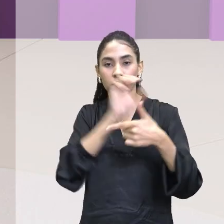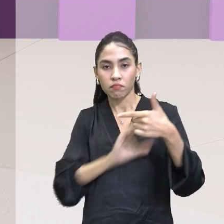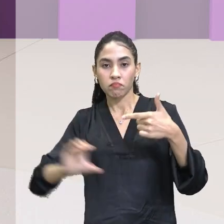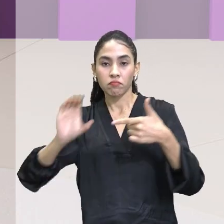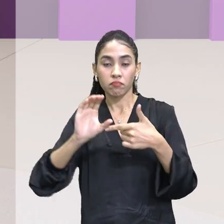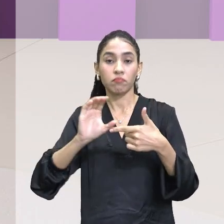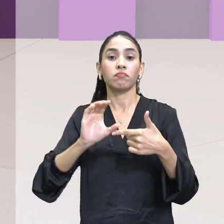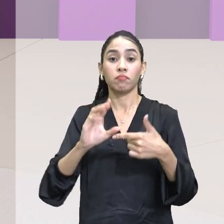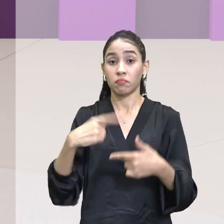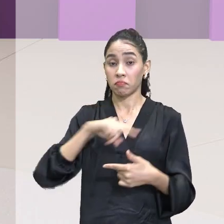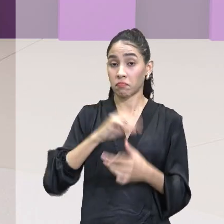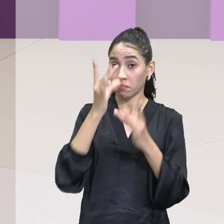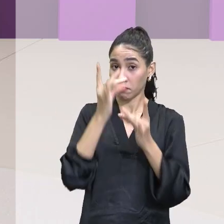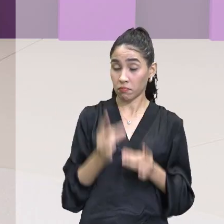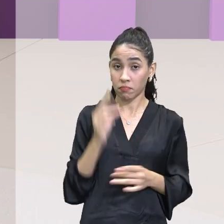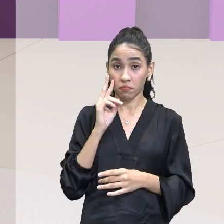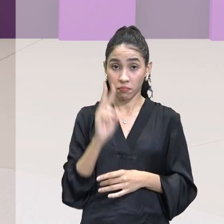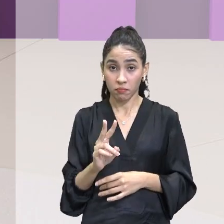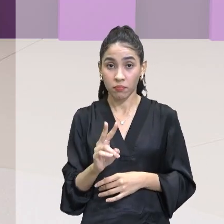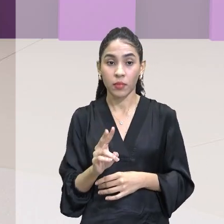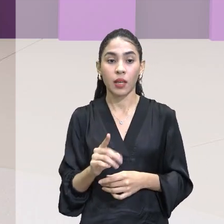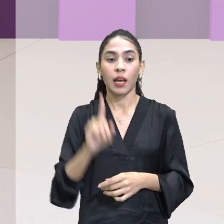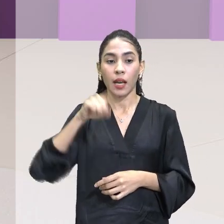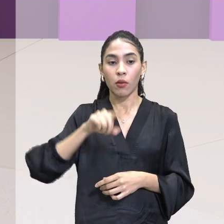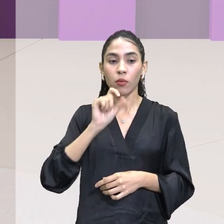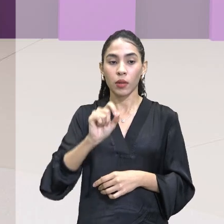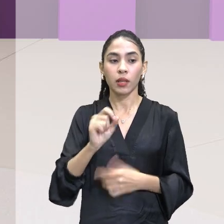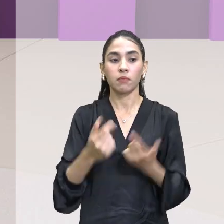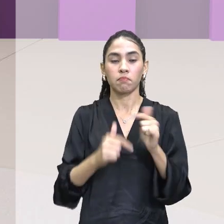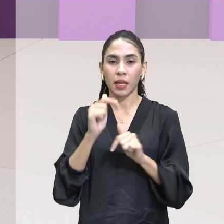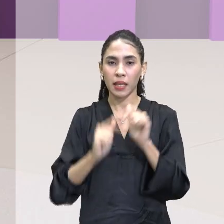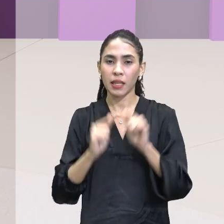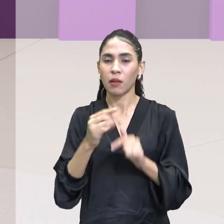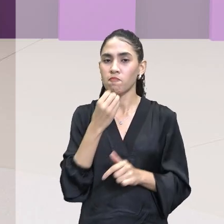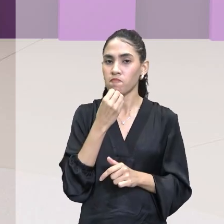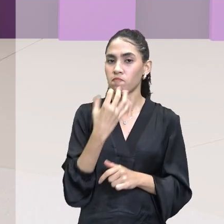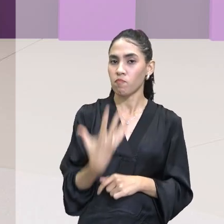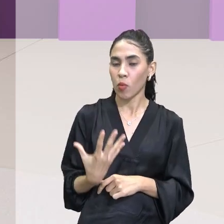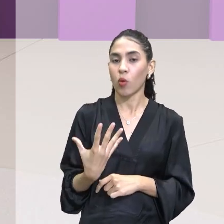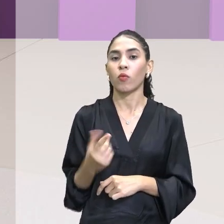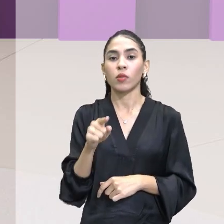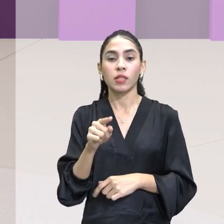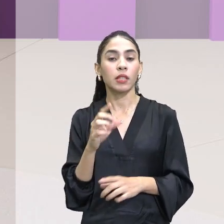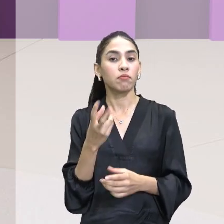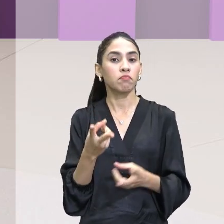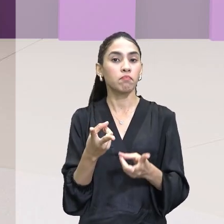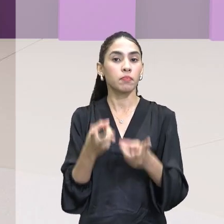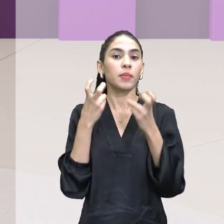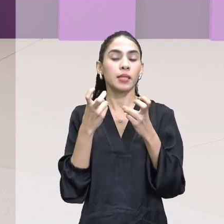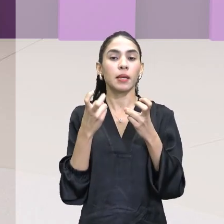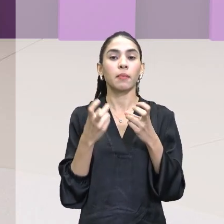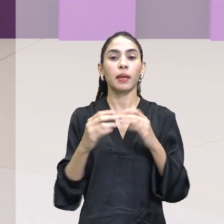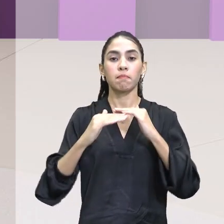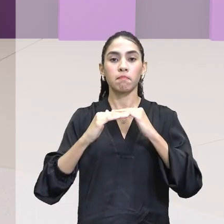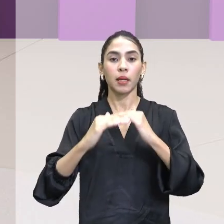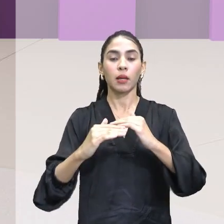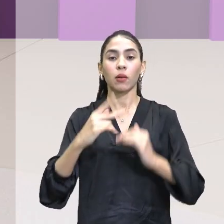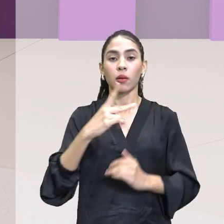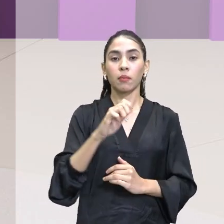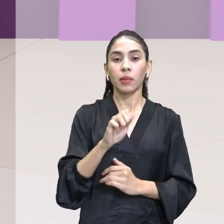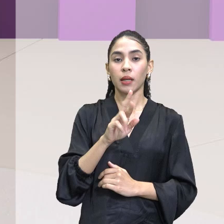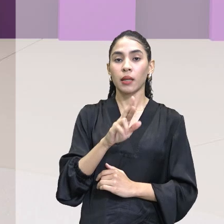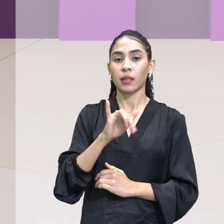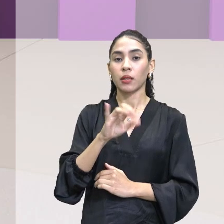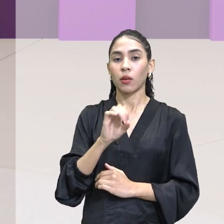no nosso detalhamento. É uma ferramenta útil para visualizar padrões periódicos e entender que